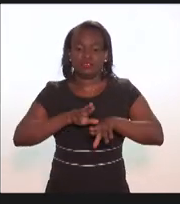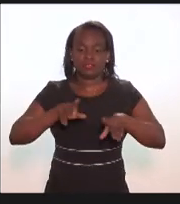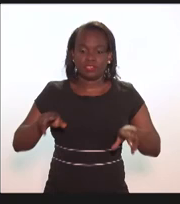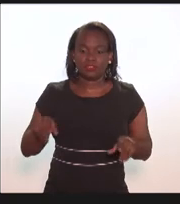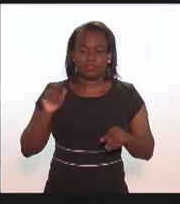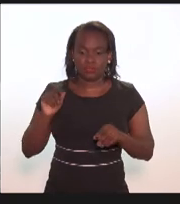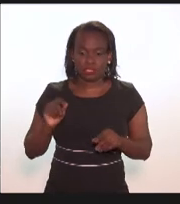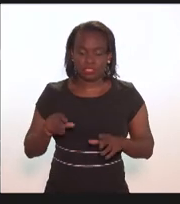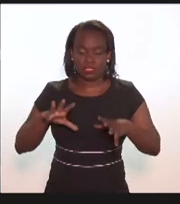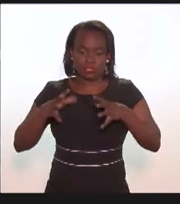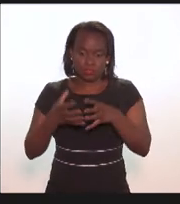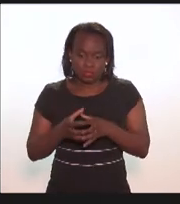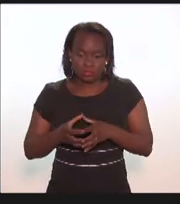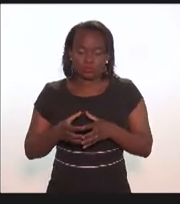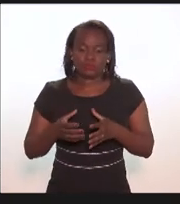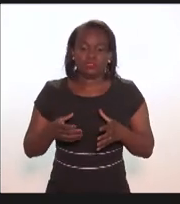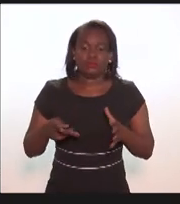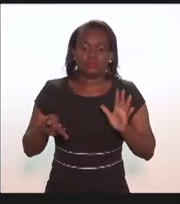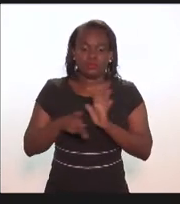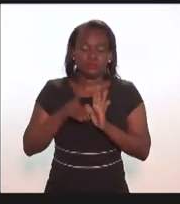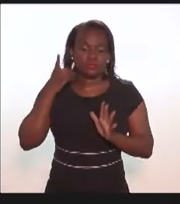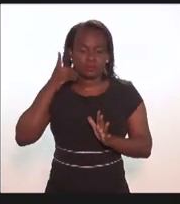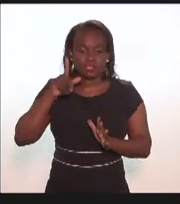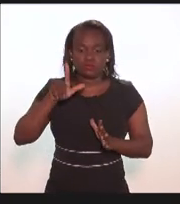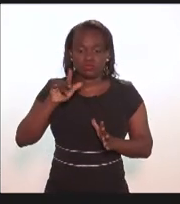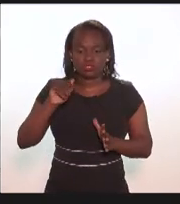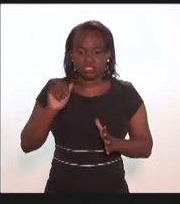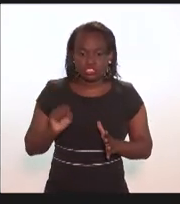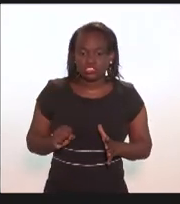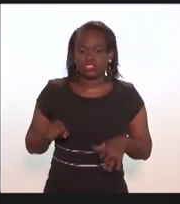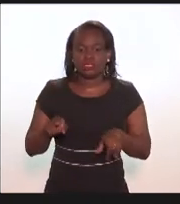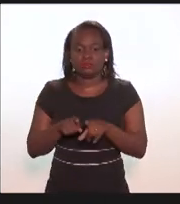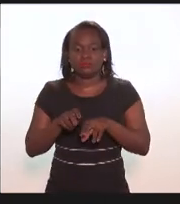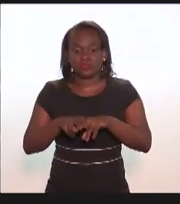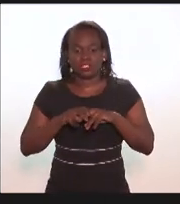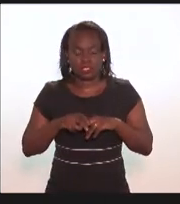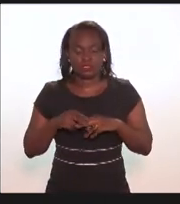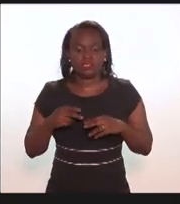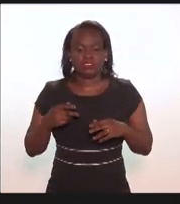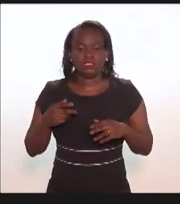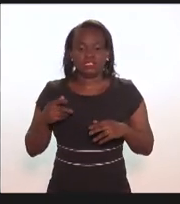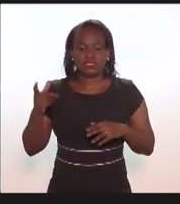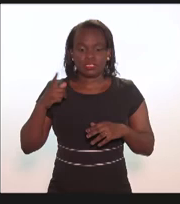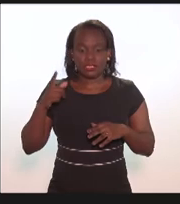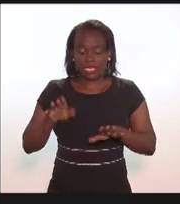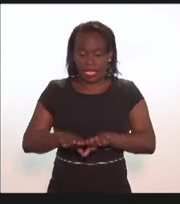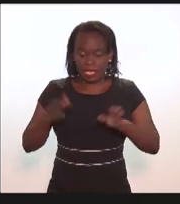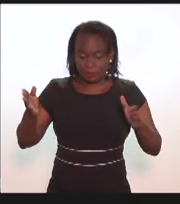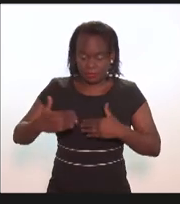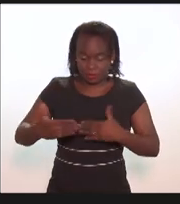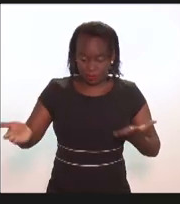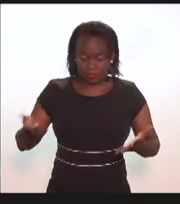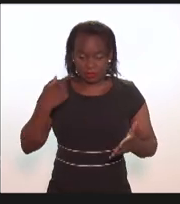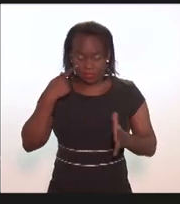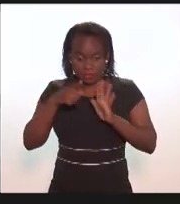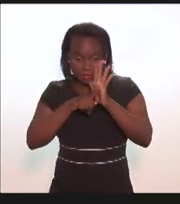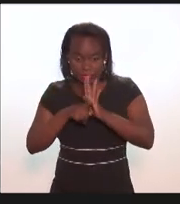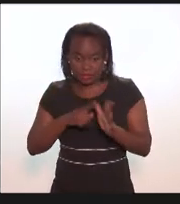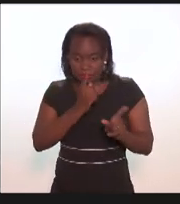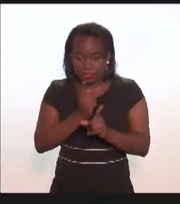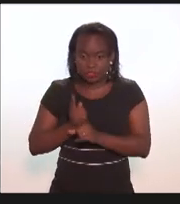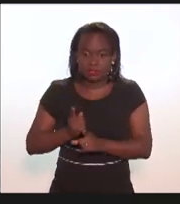na comissão aí presidida pelo deputado Luiz Paulo, né, por conta da questão de abrir essa caixa preta das participações